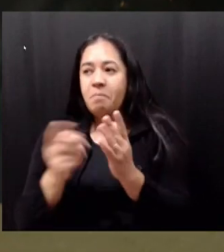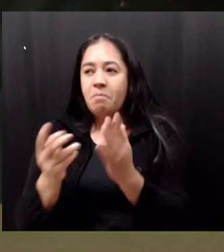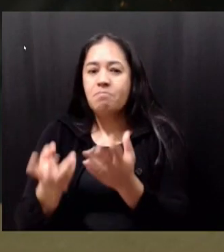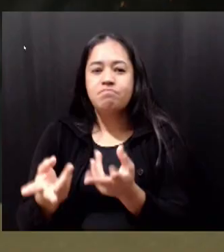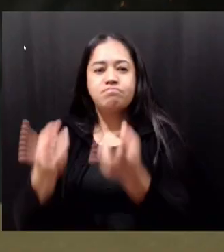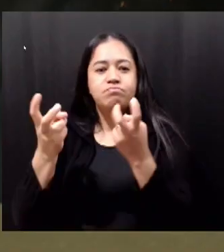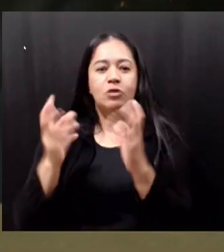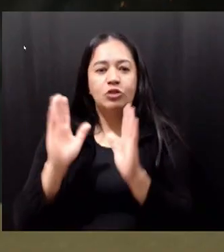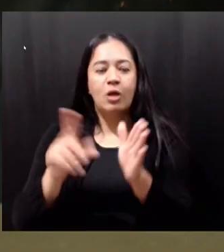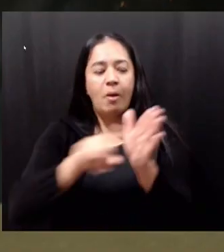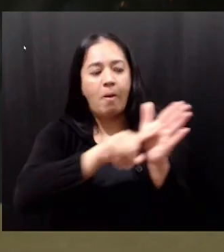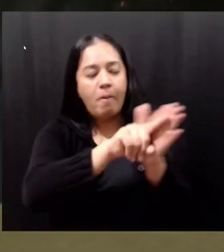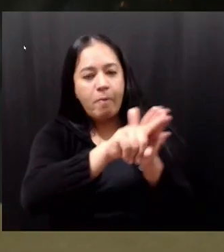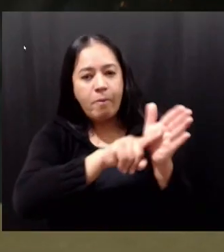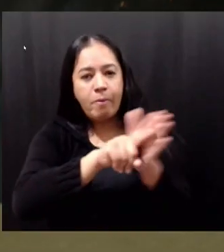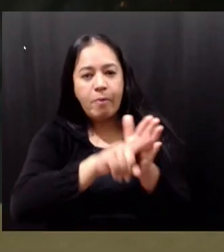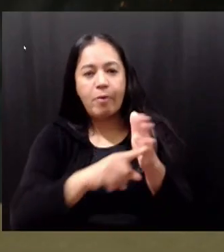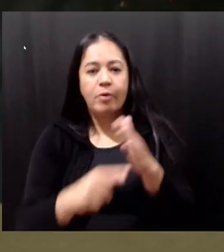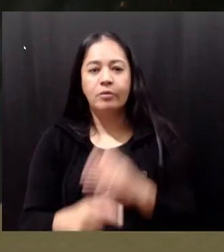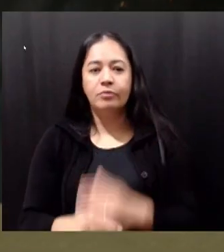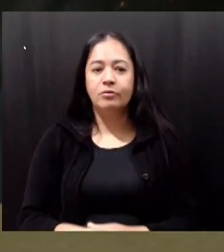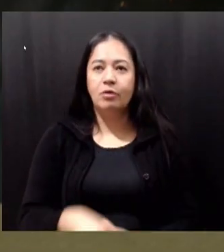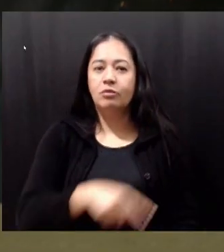o Panorama da Saúde Mental